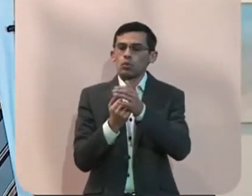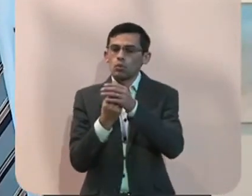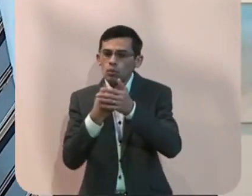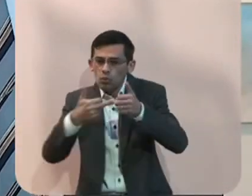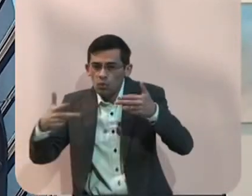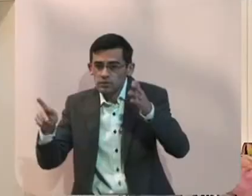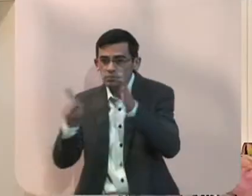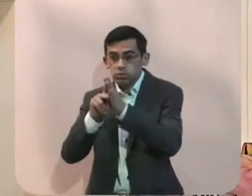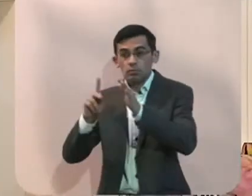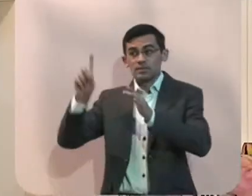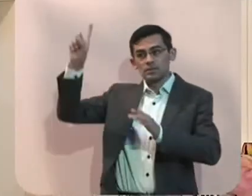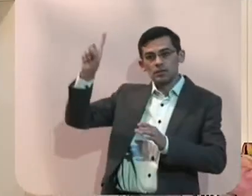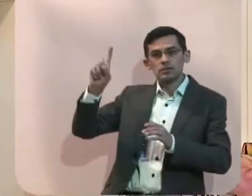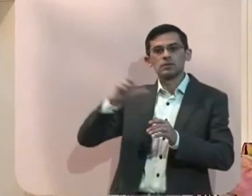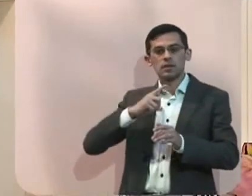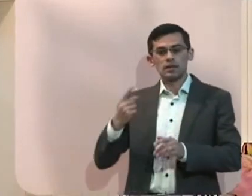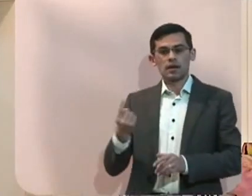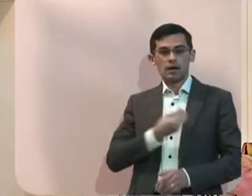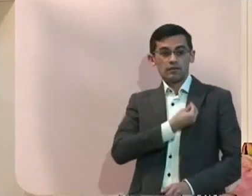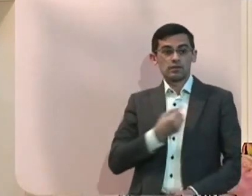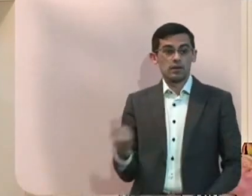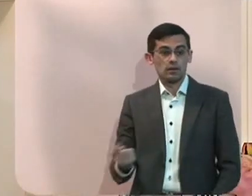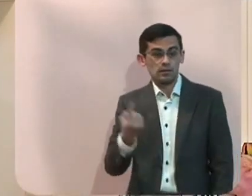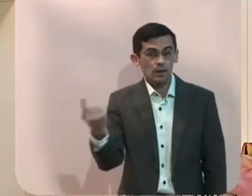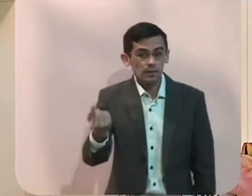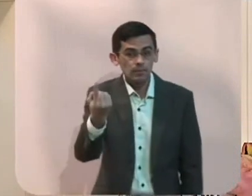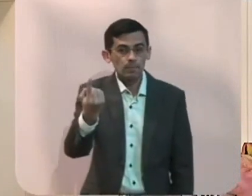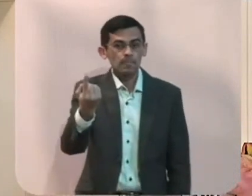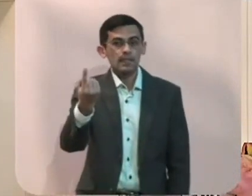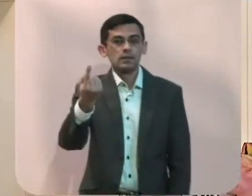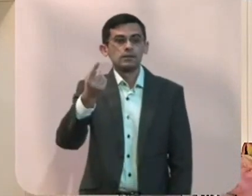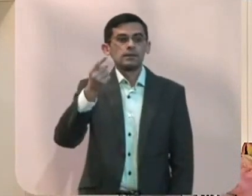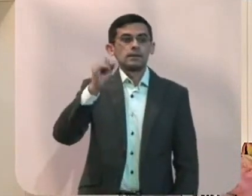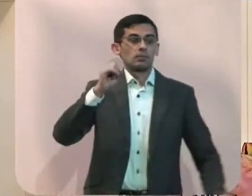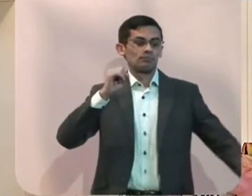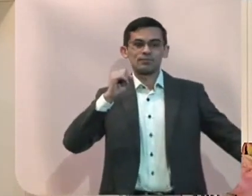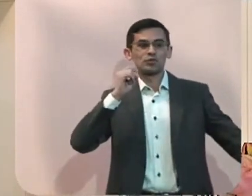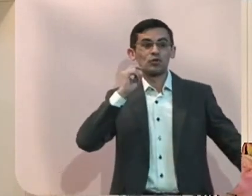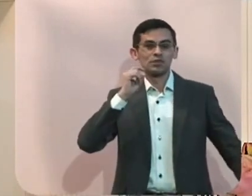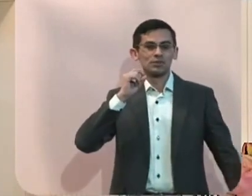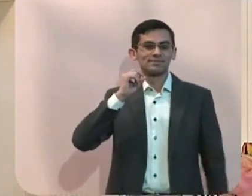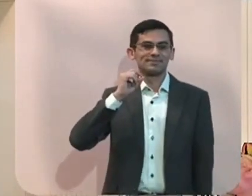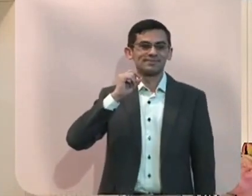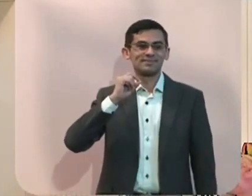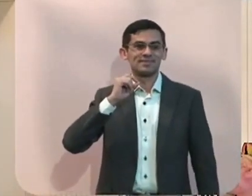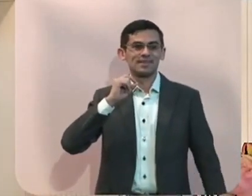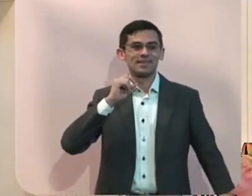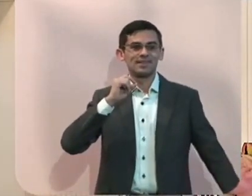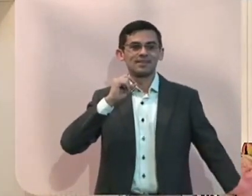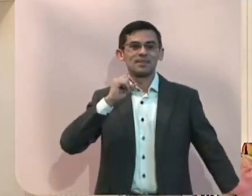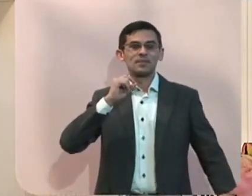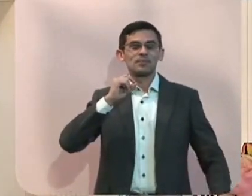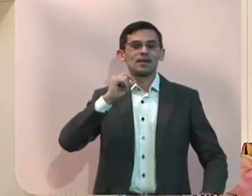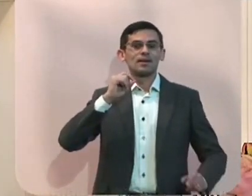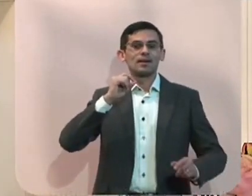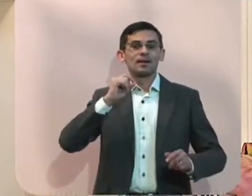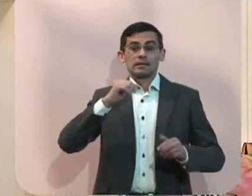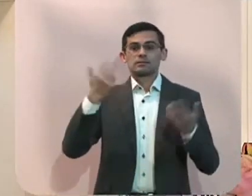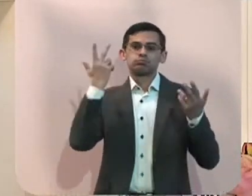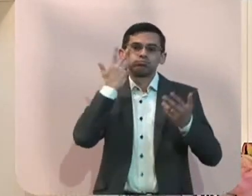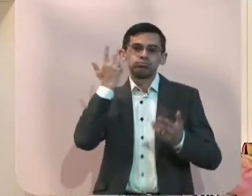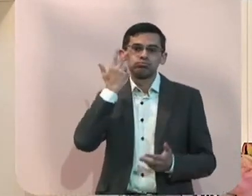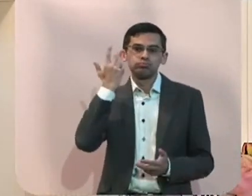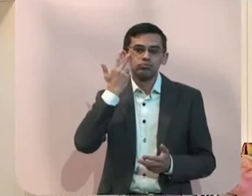vida eterna. Se a nossa liderança é uma semeadura no terreno humano,